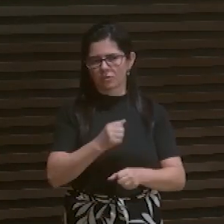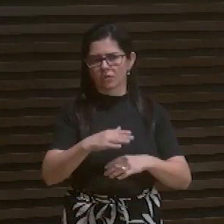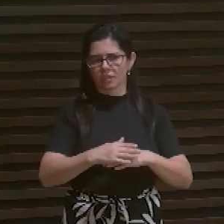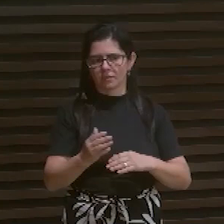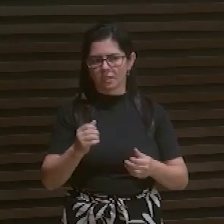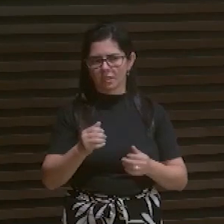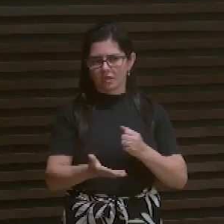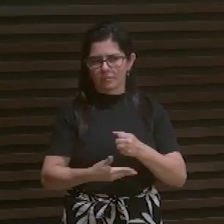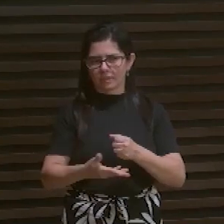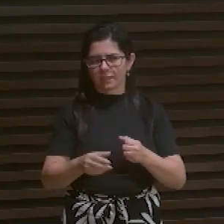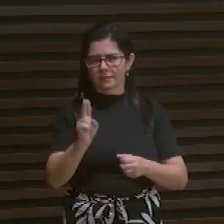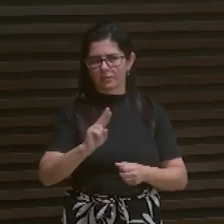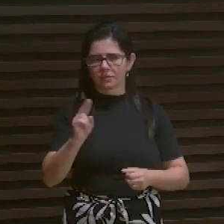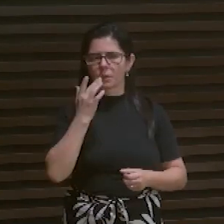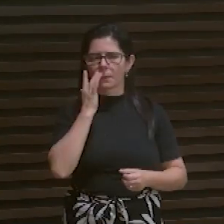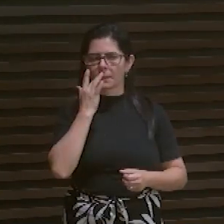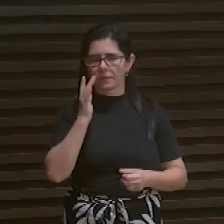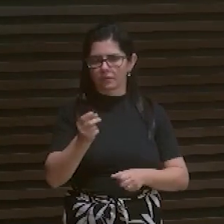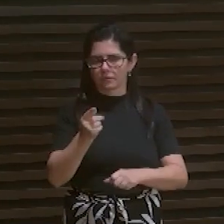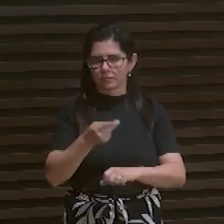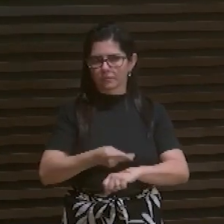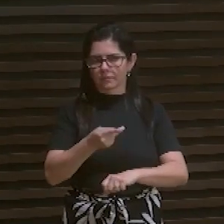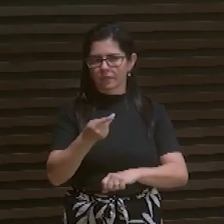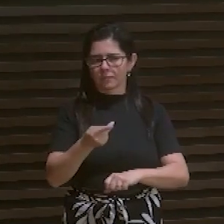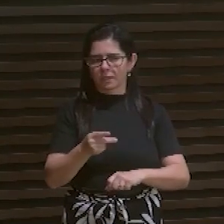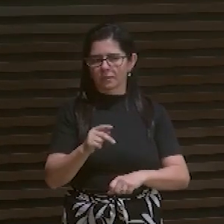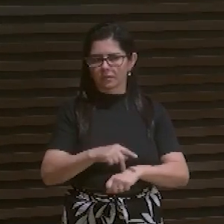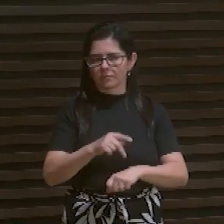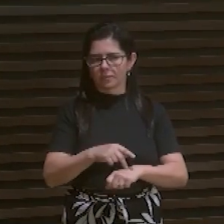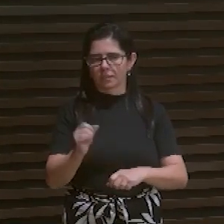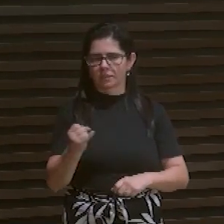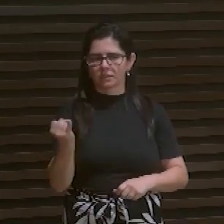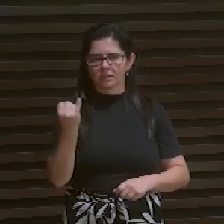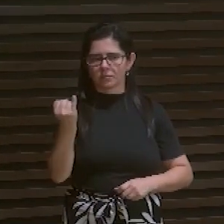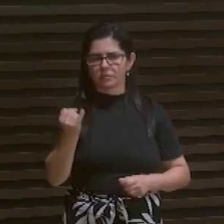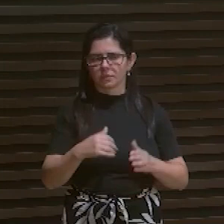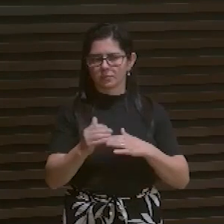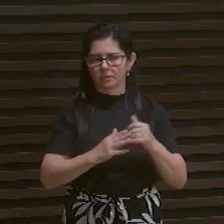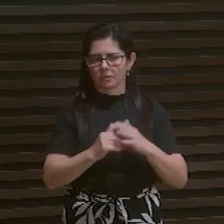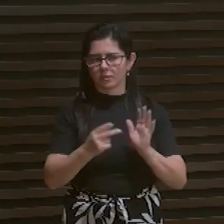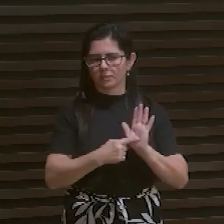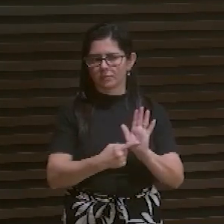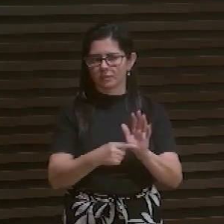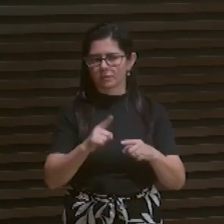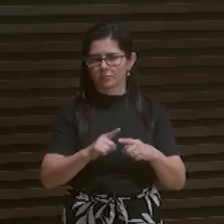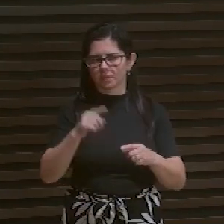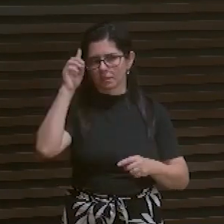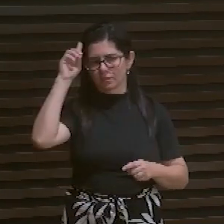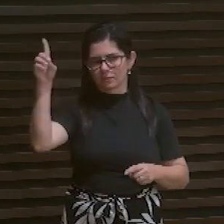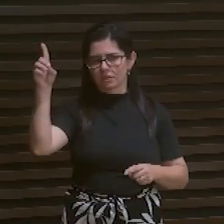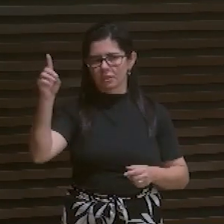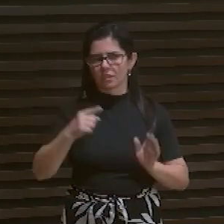pedras preciosas, madeira, feno ou palha, sua obra será mostrada, porque o dia a trará à